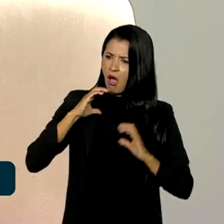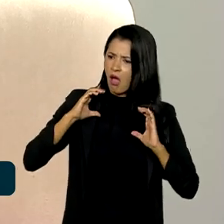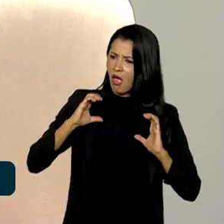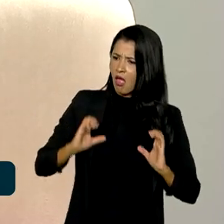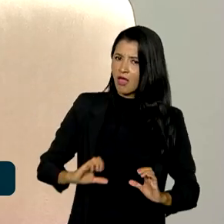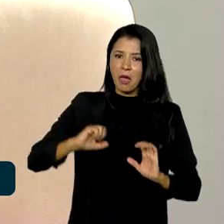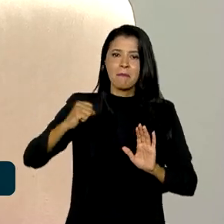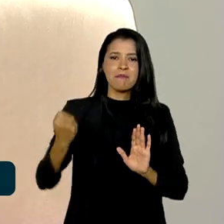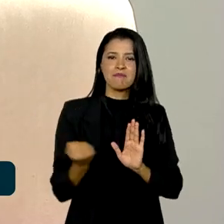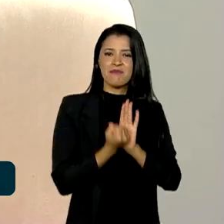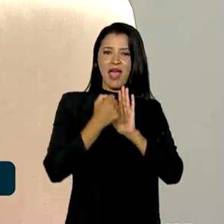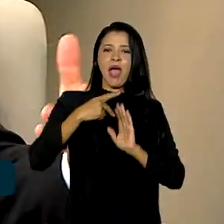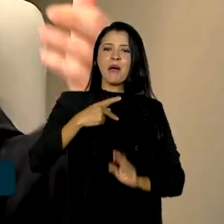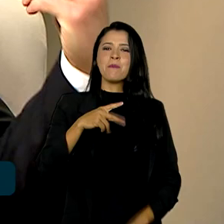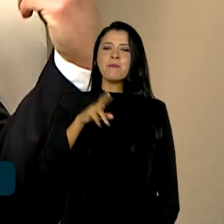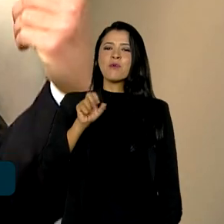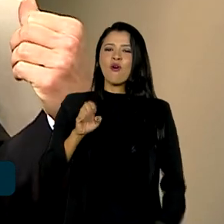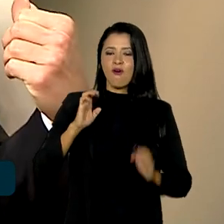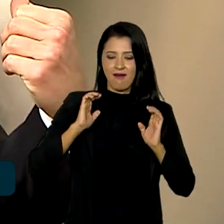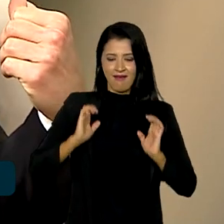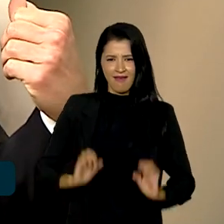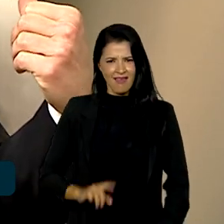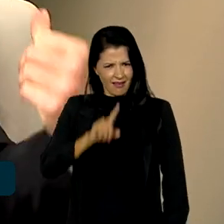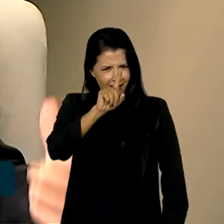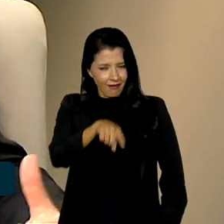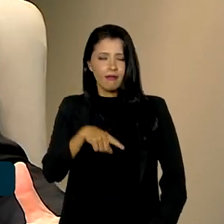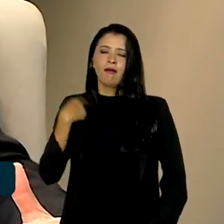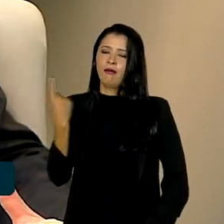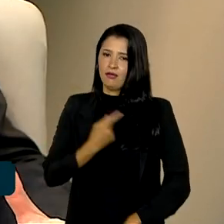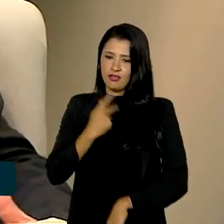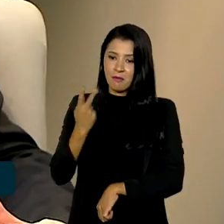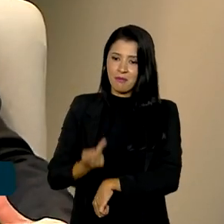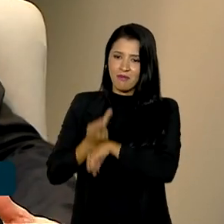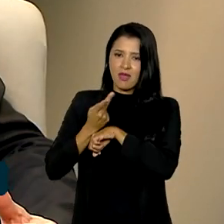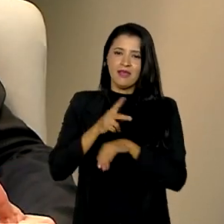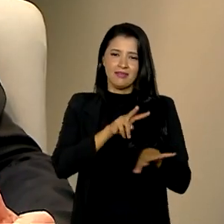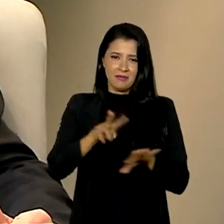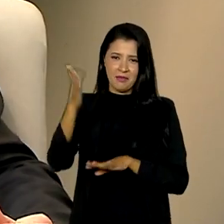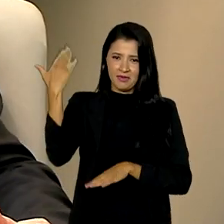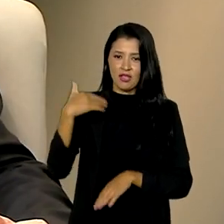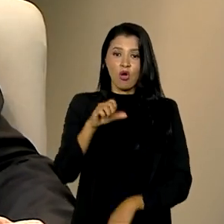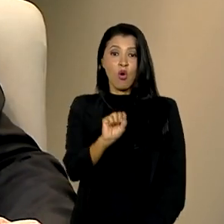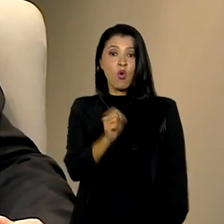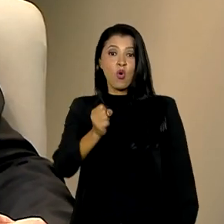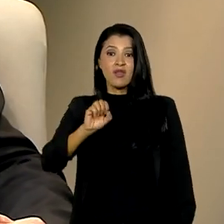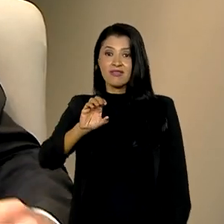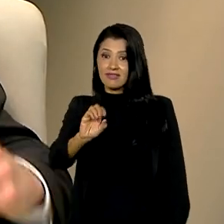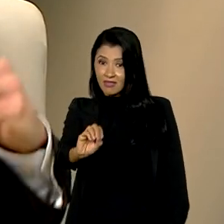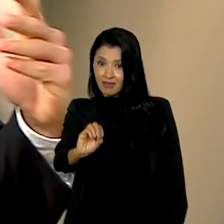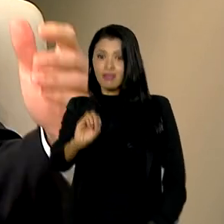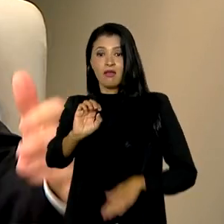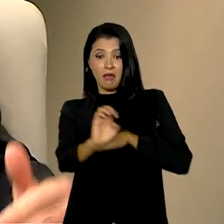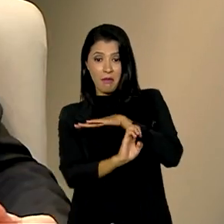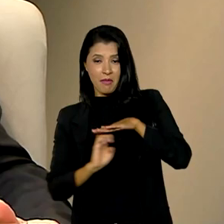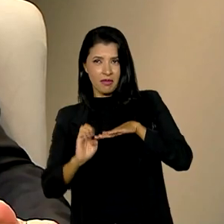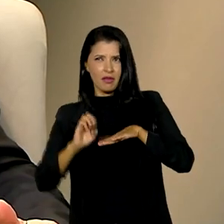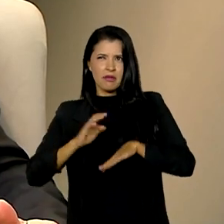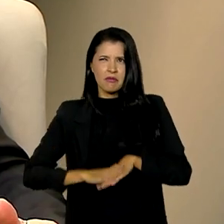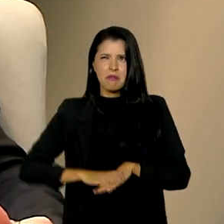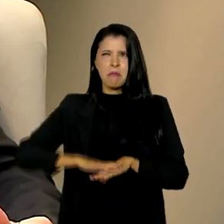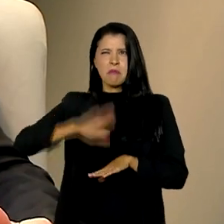selo Proética? Explica um pouquinho para gente. É o selo Proética. Nós premiamos a semana passada 80 empresas, foram mais, acho que foram